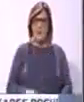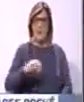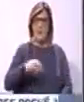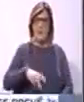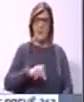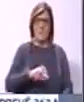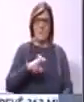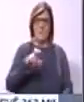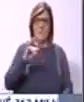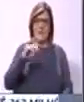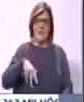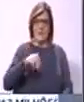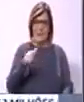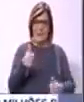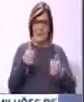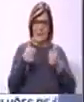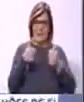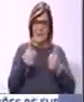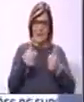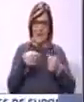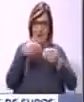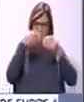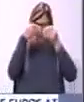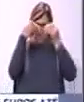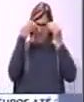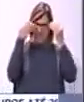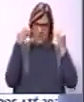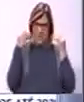Marina, vai. Está toda,